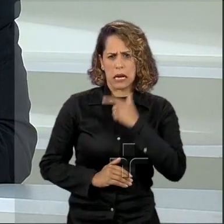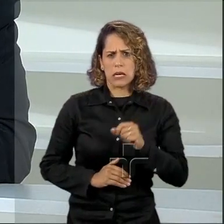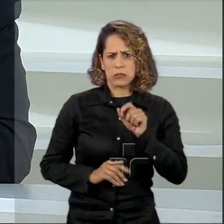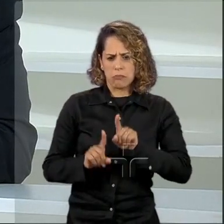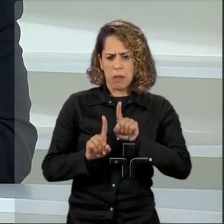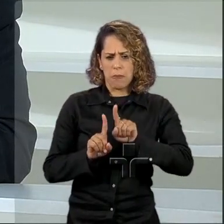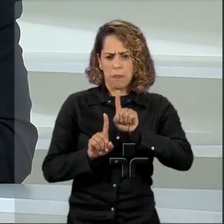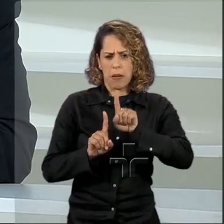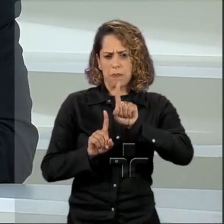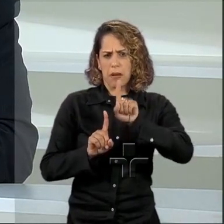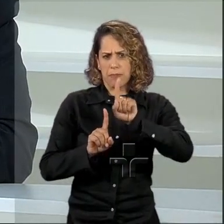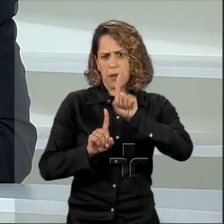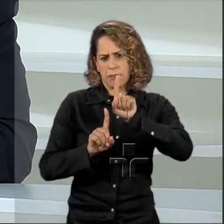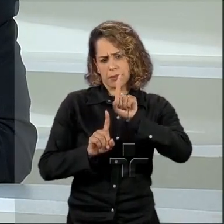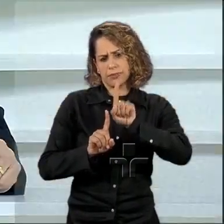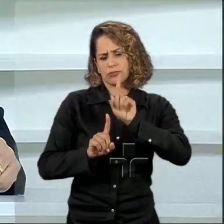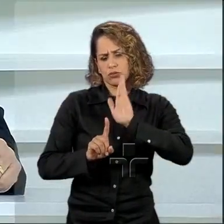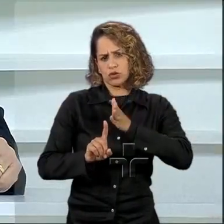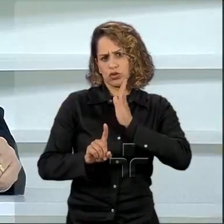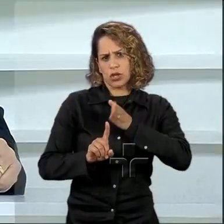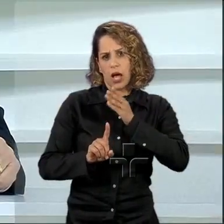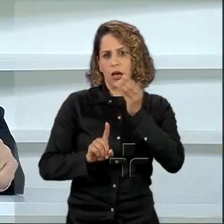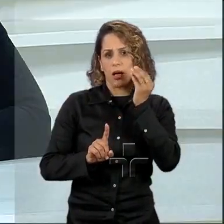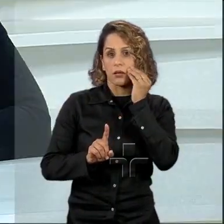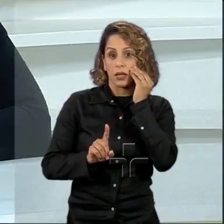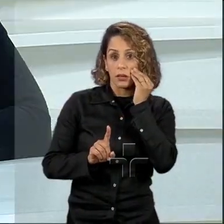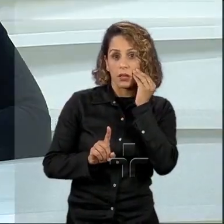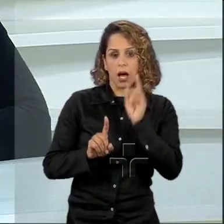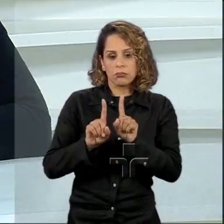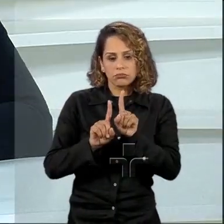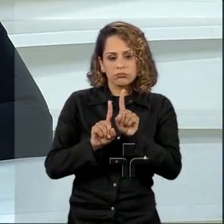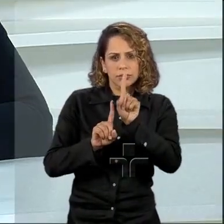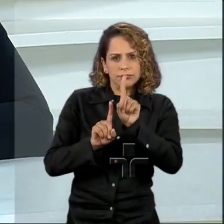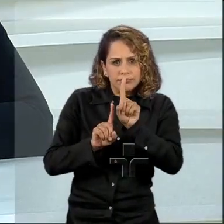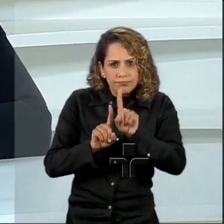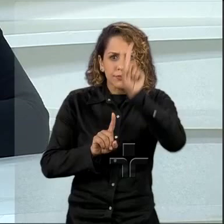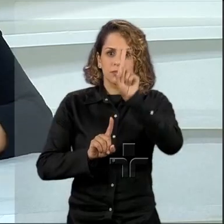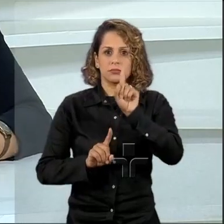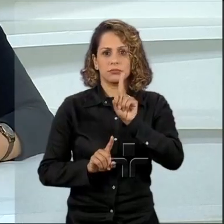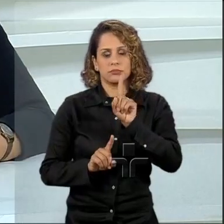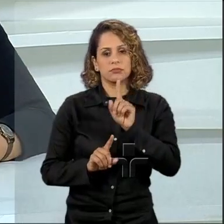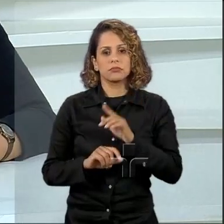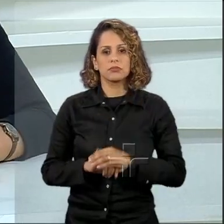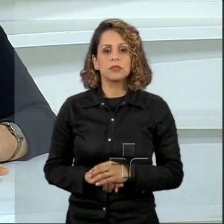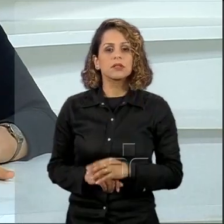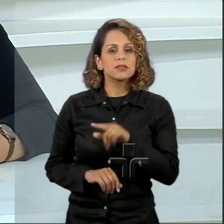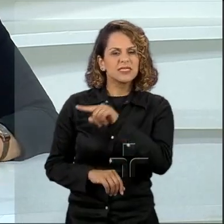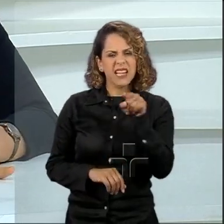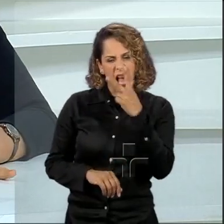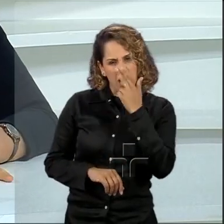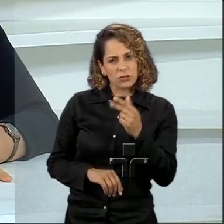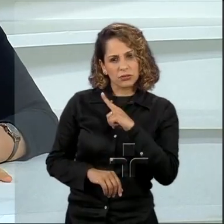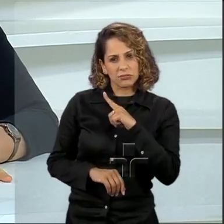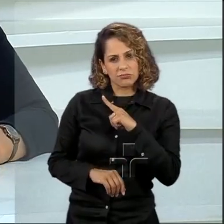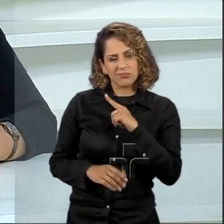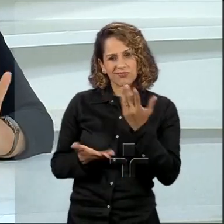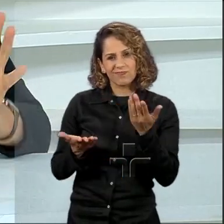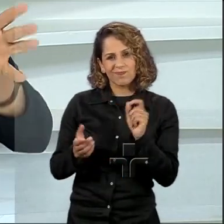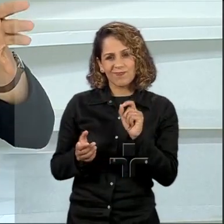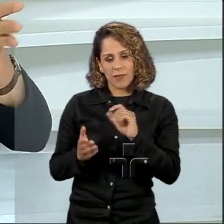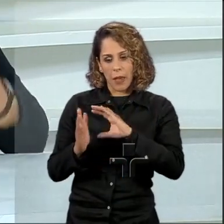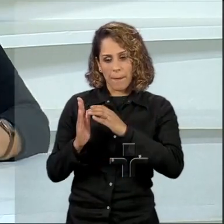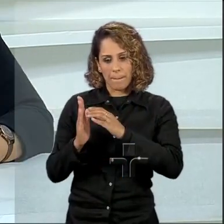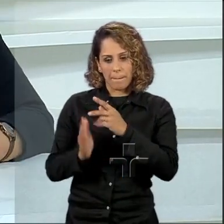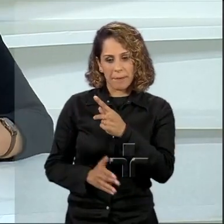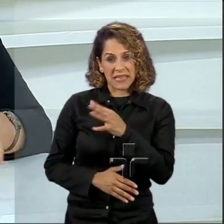eleito. Né? Jogar na retranca, né? Vocês não acham que há uma ausência muito grande de mobilização do PT